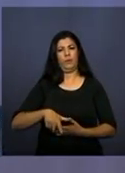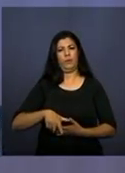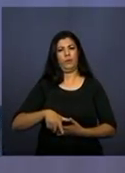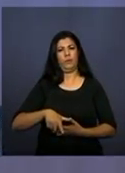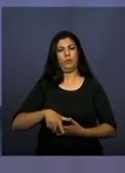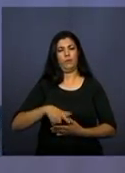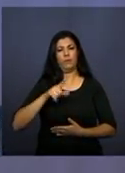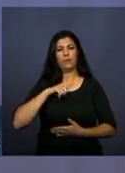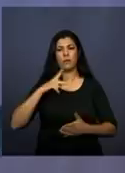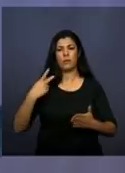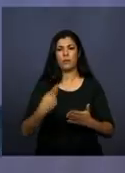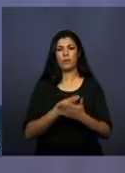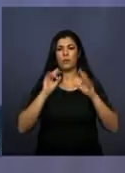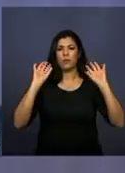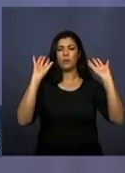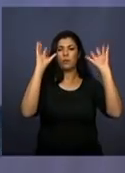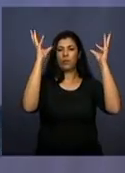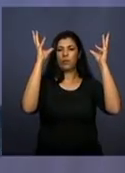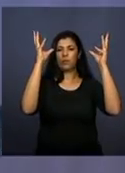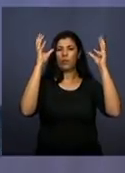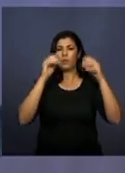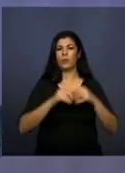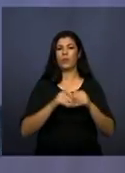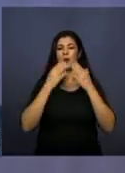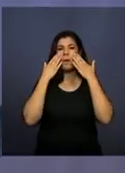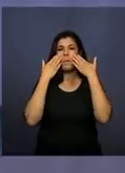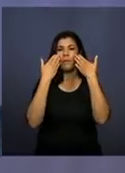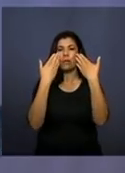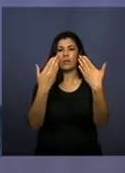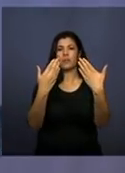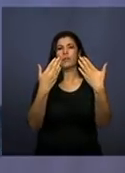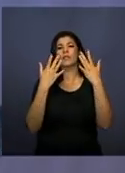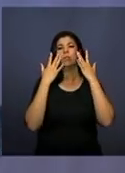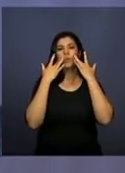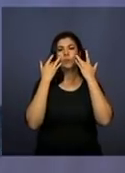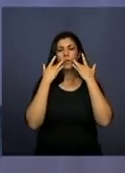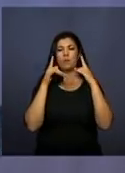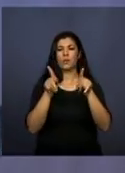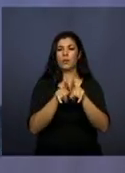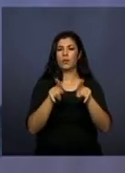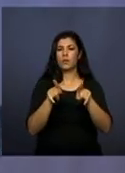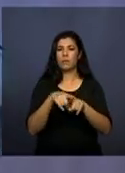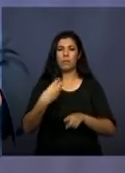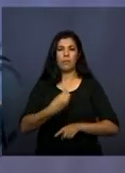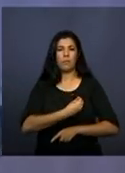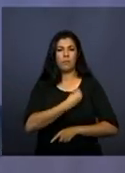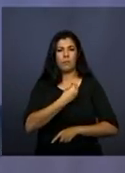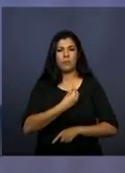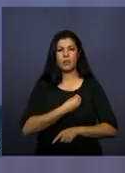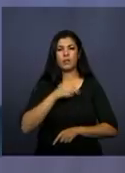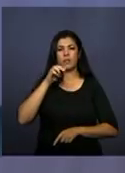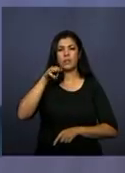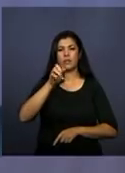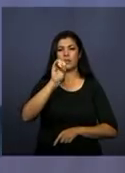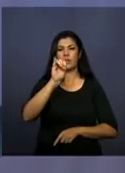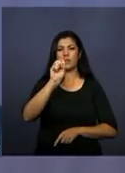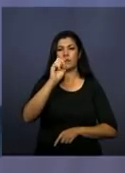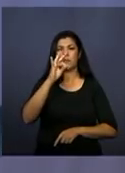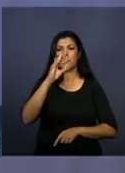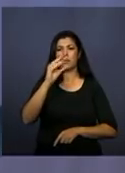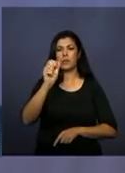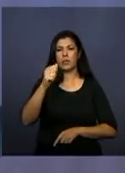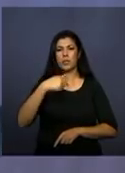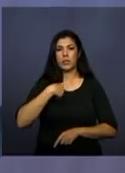essa cerimônia, a mística, a presença de todo mundo, a mística muito bonita. Eu fiquei com medo